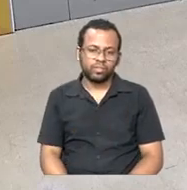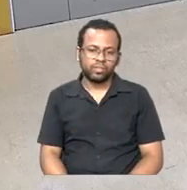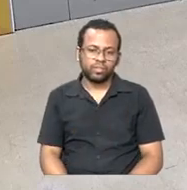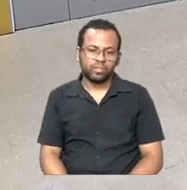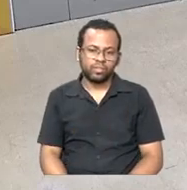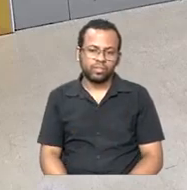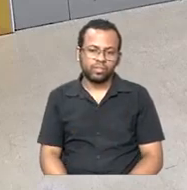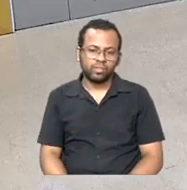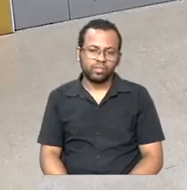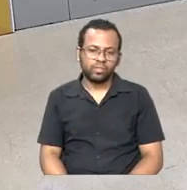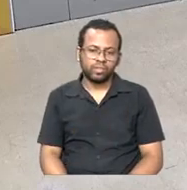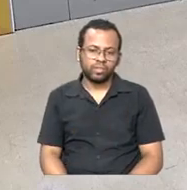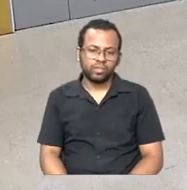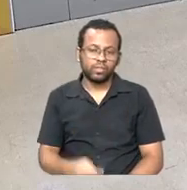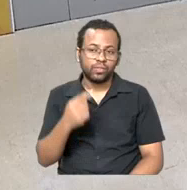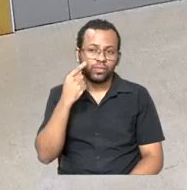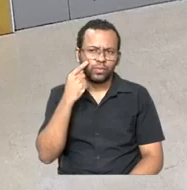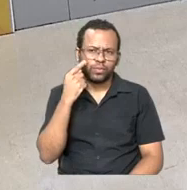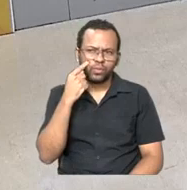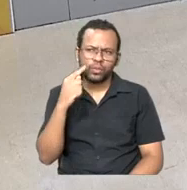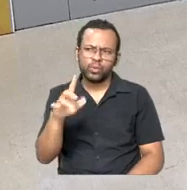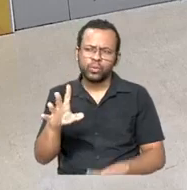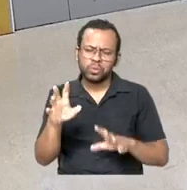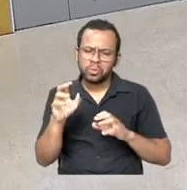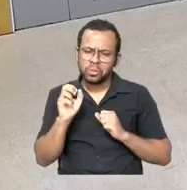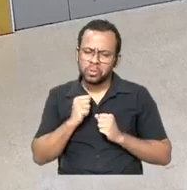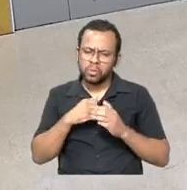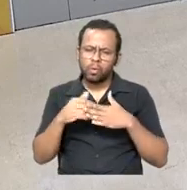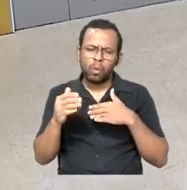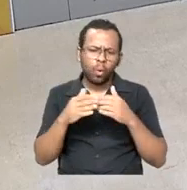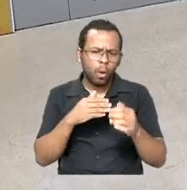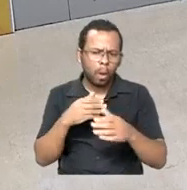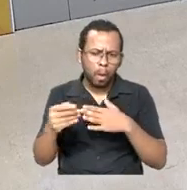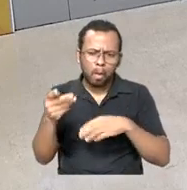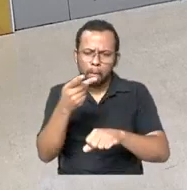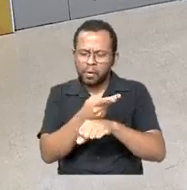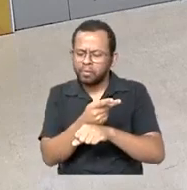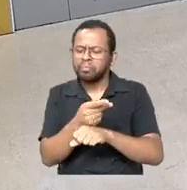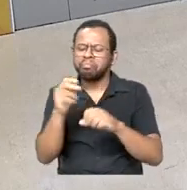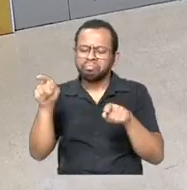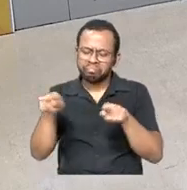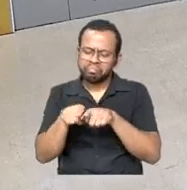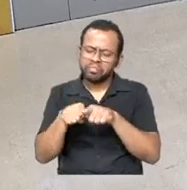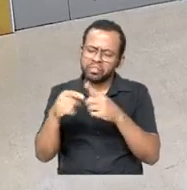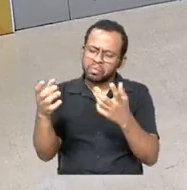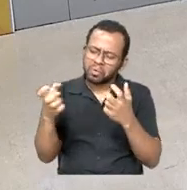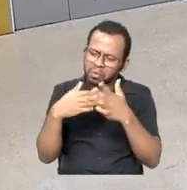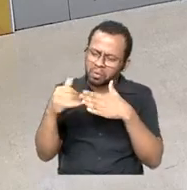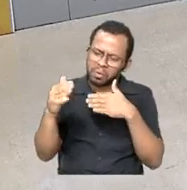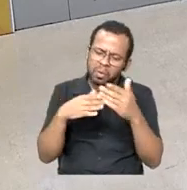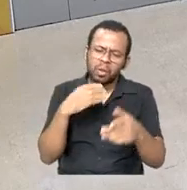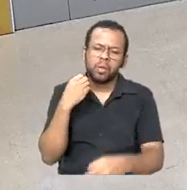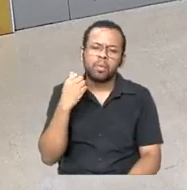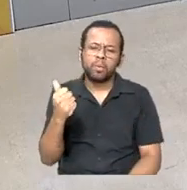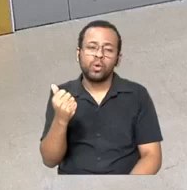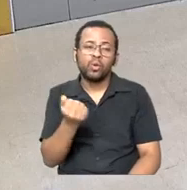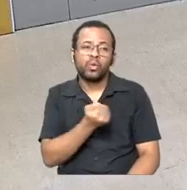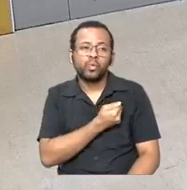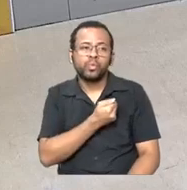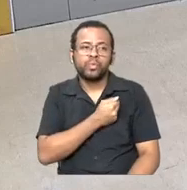a Gabi disse ó Tô aceitando qualquer prêmio mulher eu também viu qualquer um tava bom demais